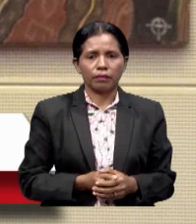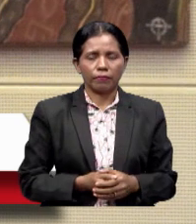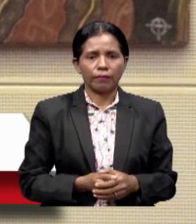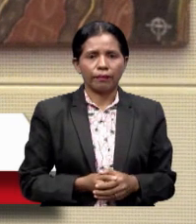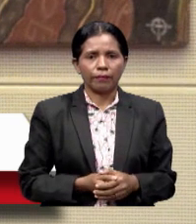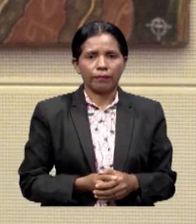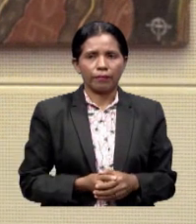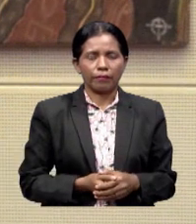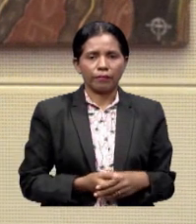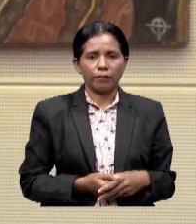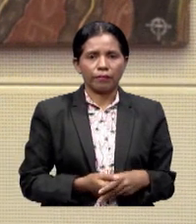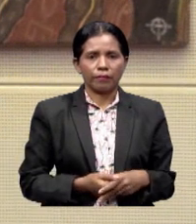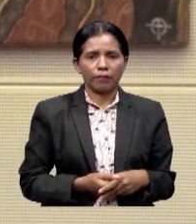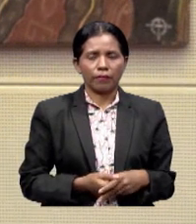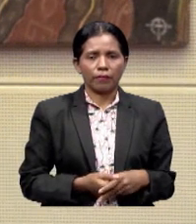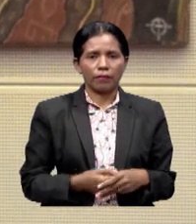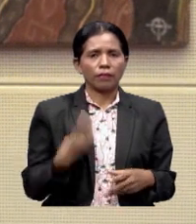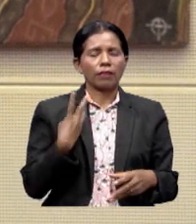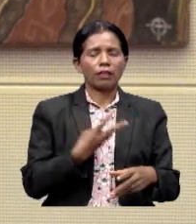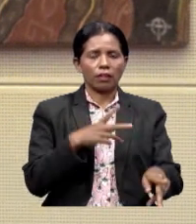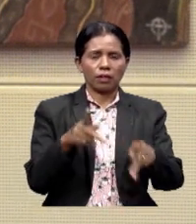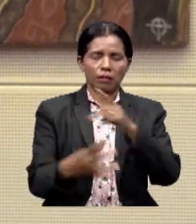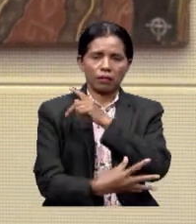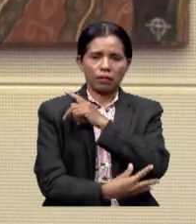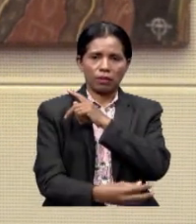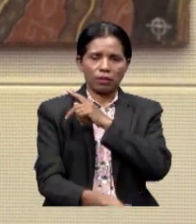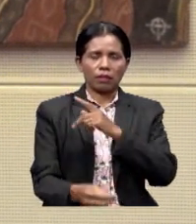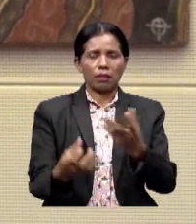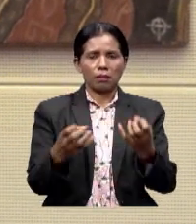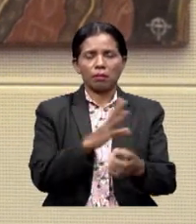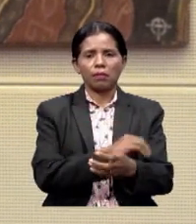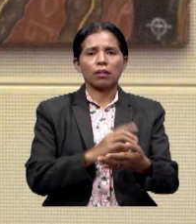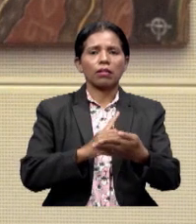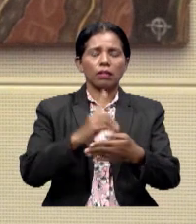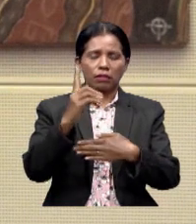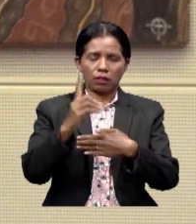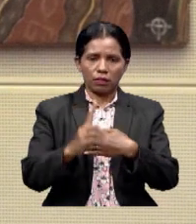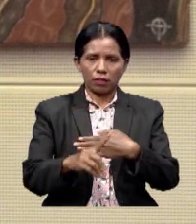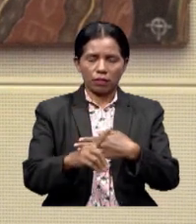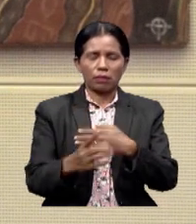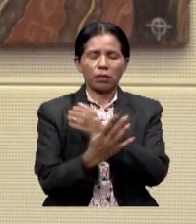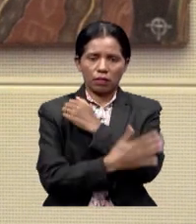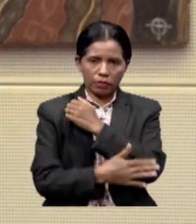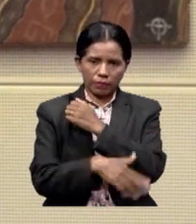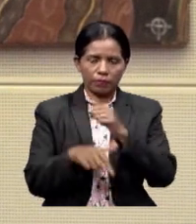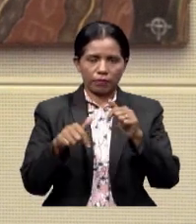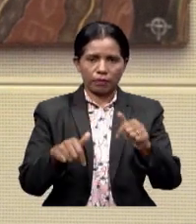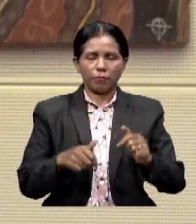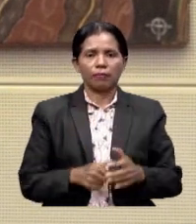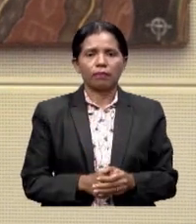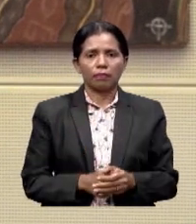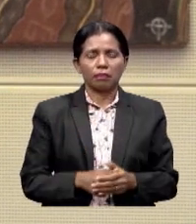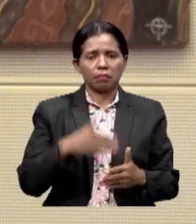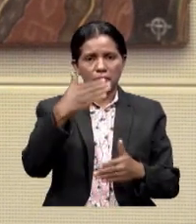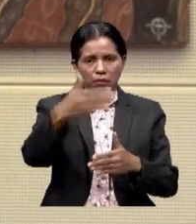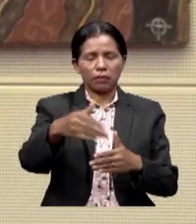and extremely dangerous for stability of the country. The next government, this